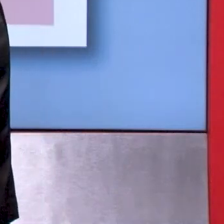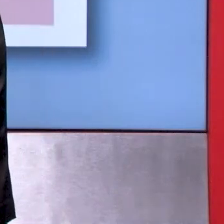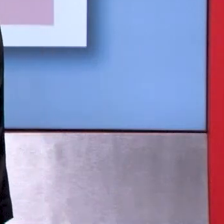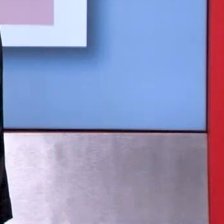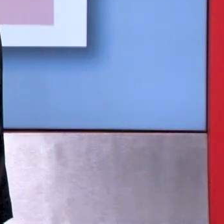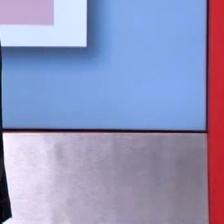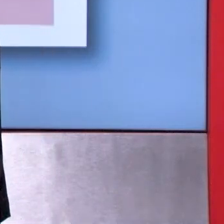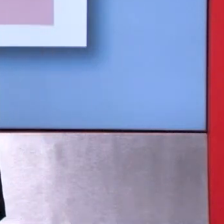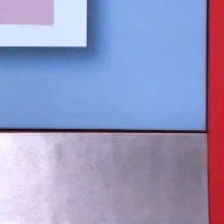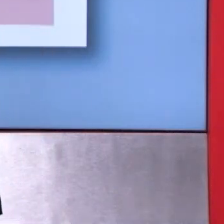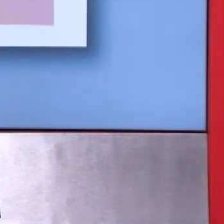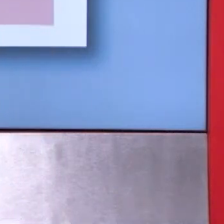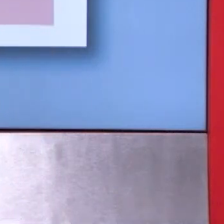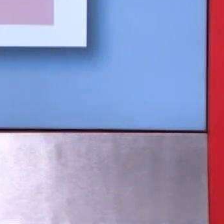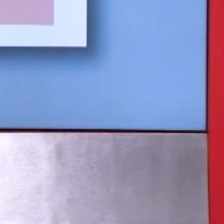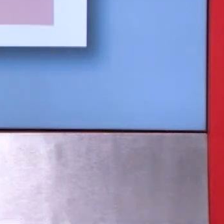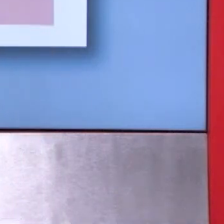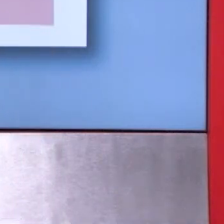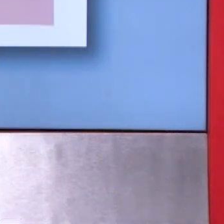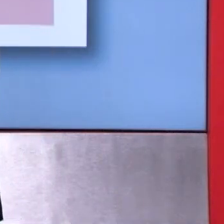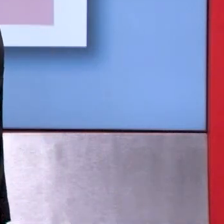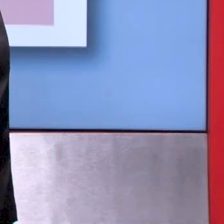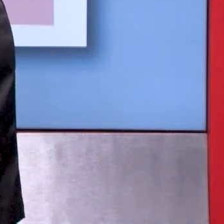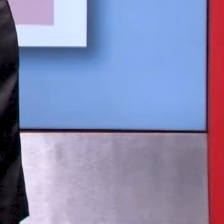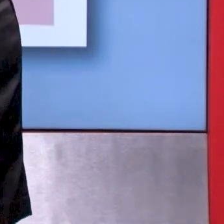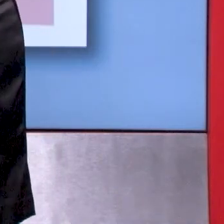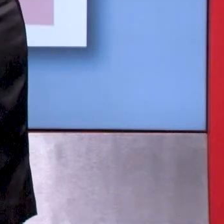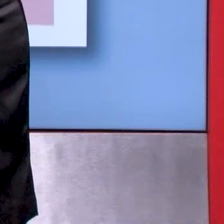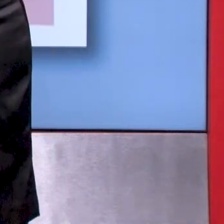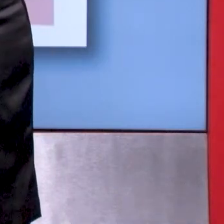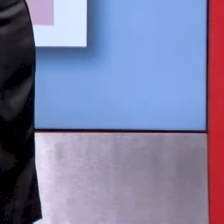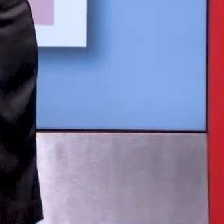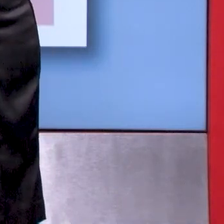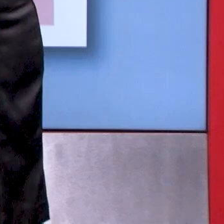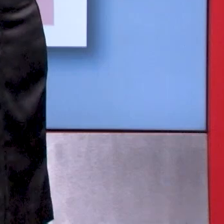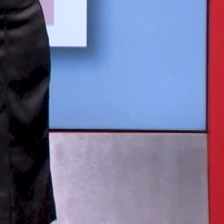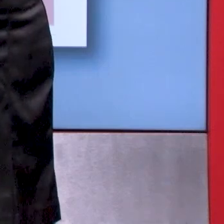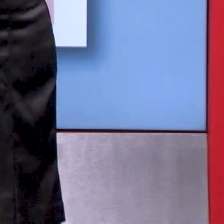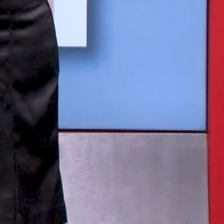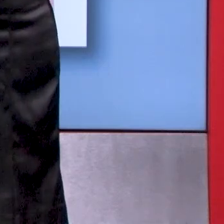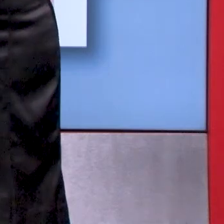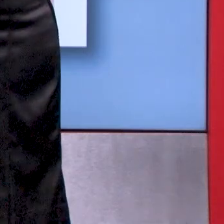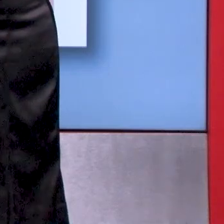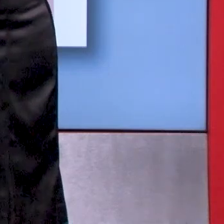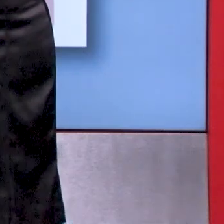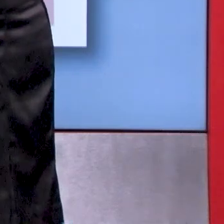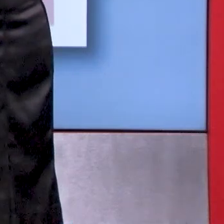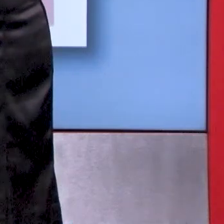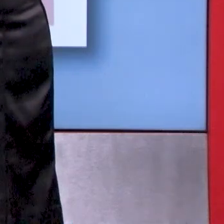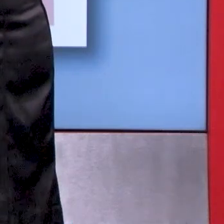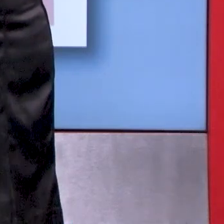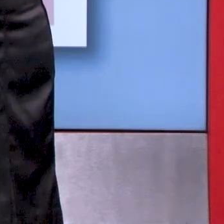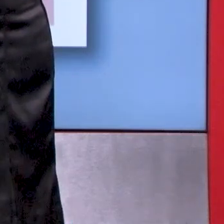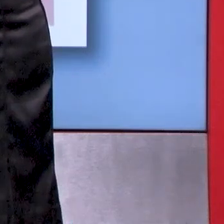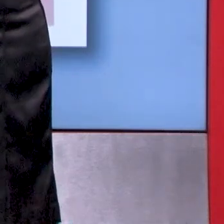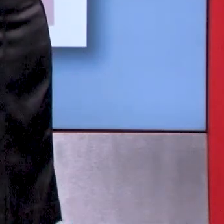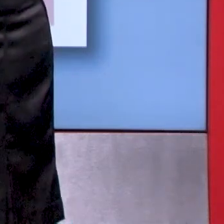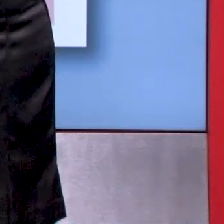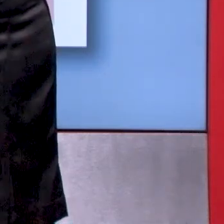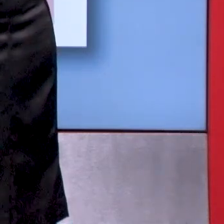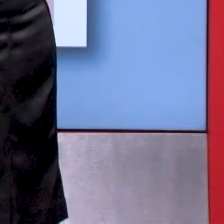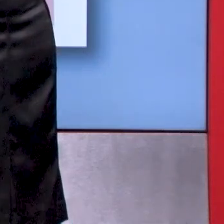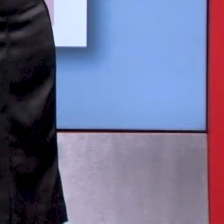vídeos com as respostas da Escola Bíblica Dominical. Portanto, como será? O que